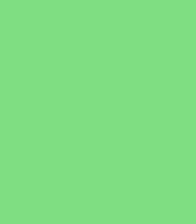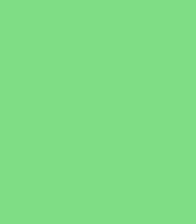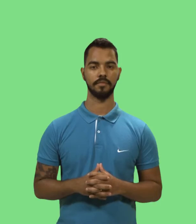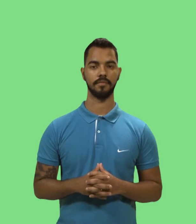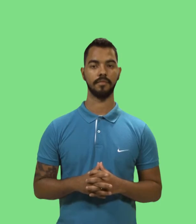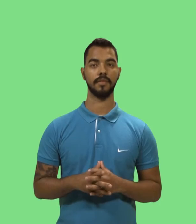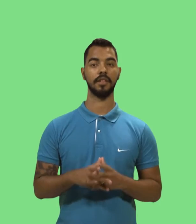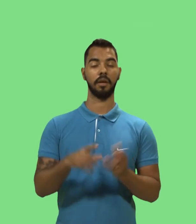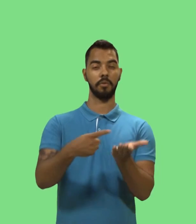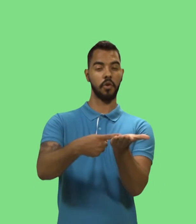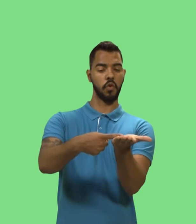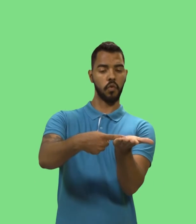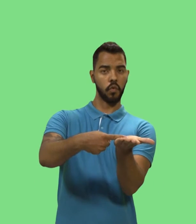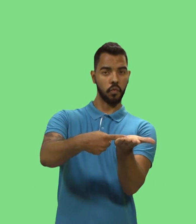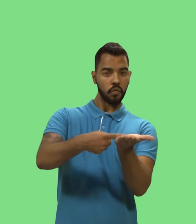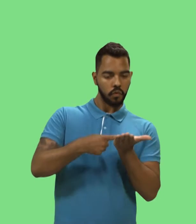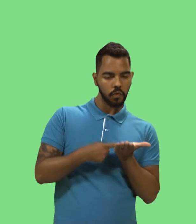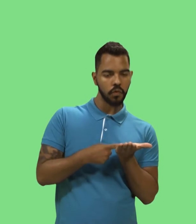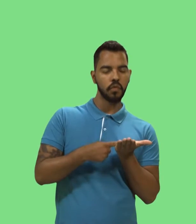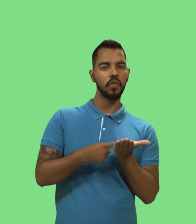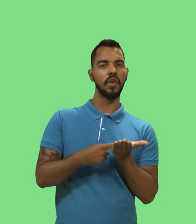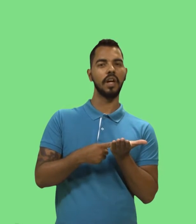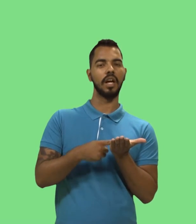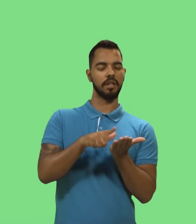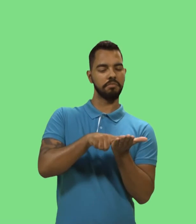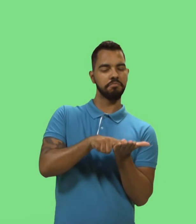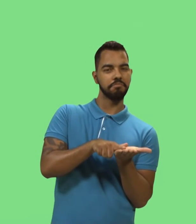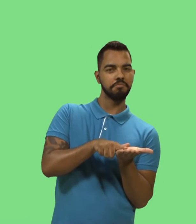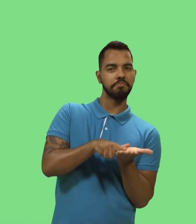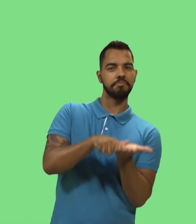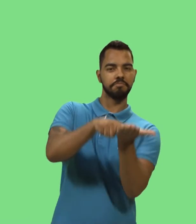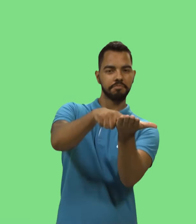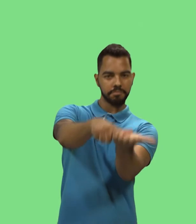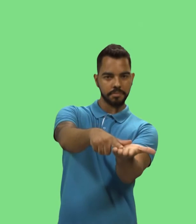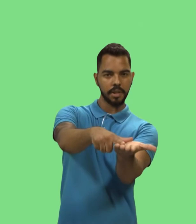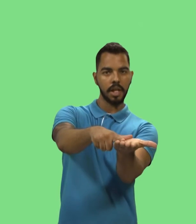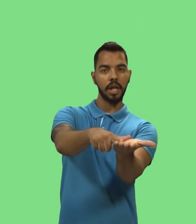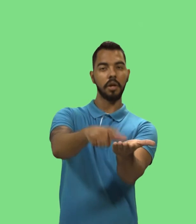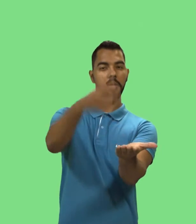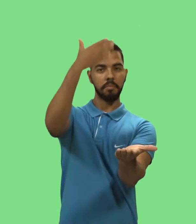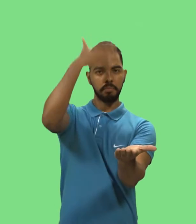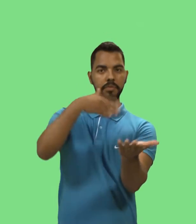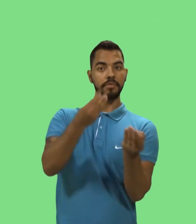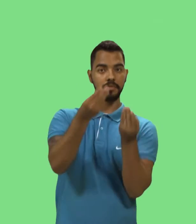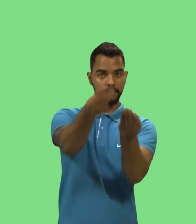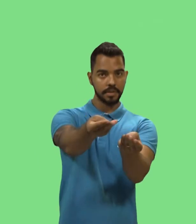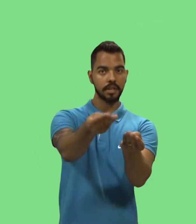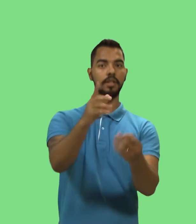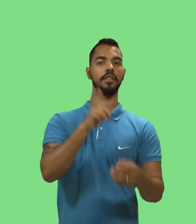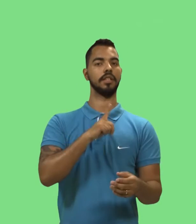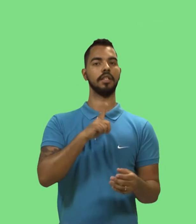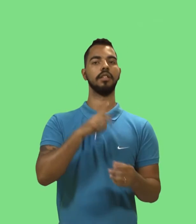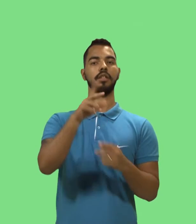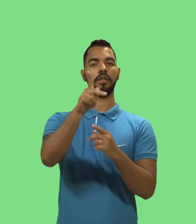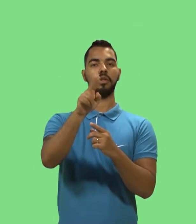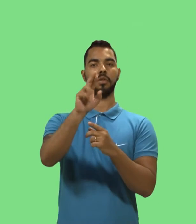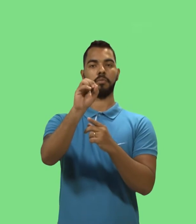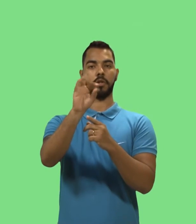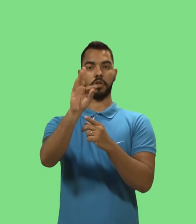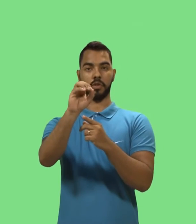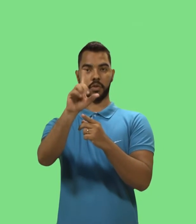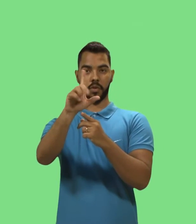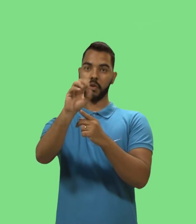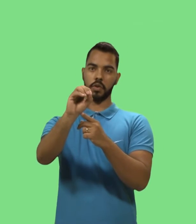Quando se faz necessário comprovar o recebimento da convocação, normalmente utiliza-se o protocolo de